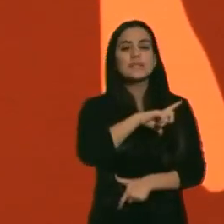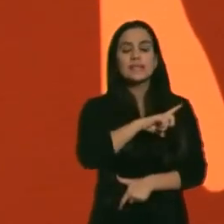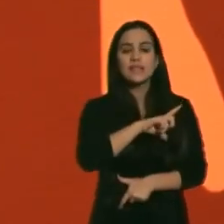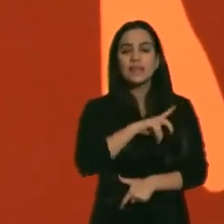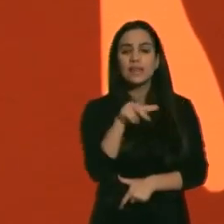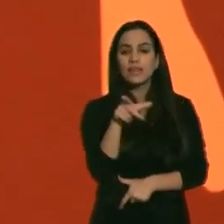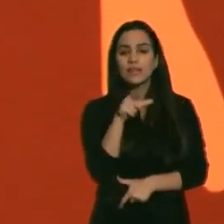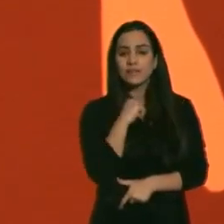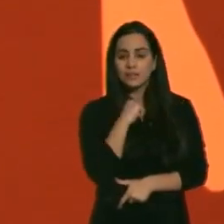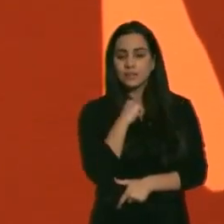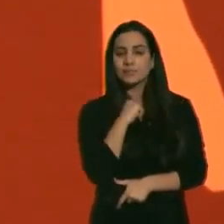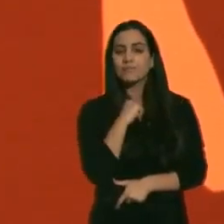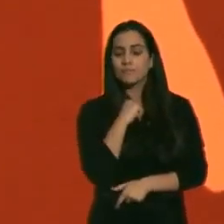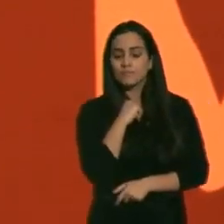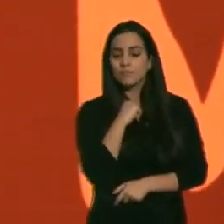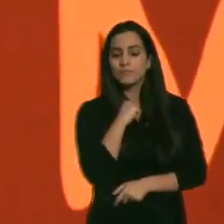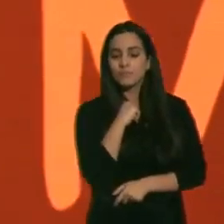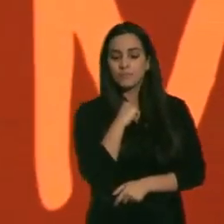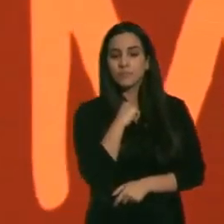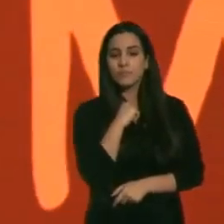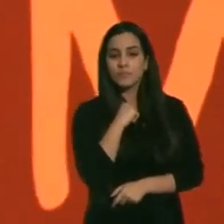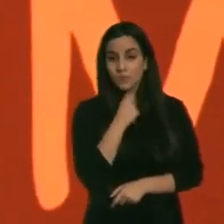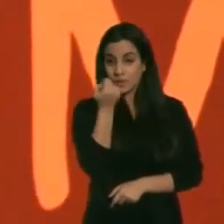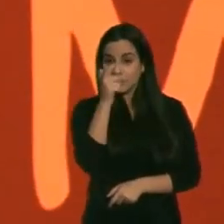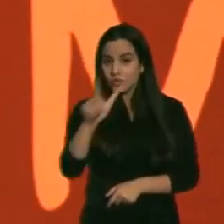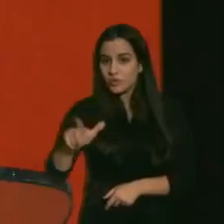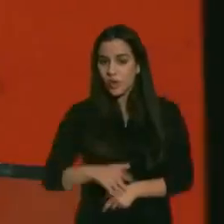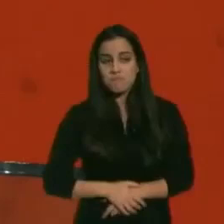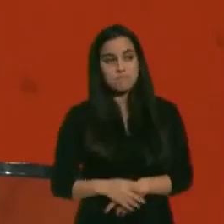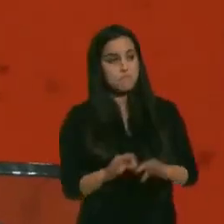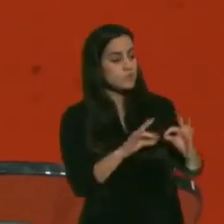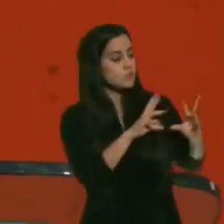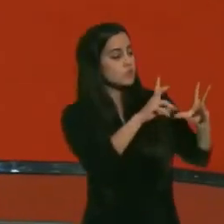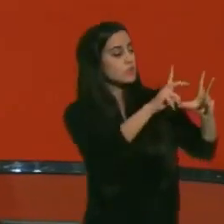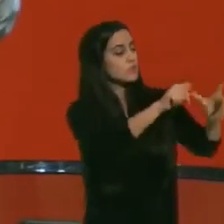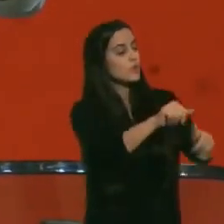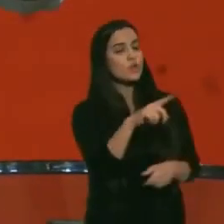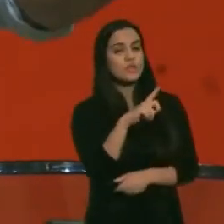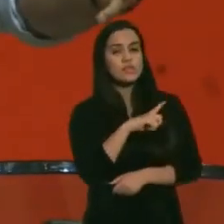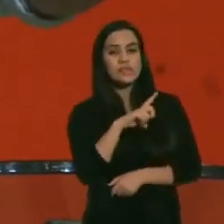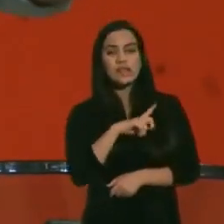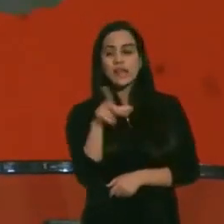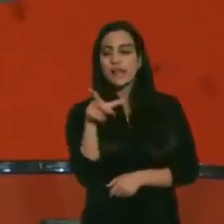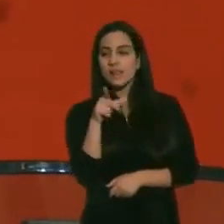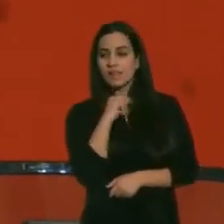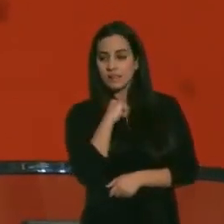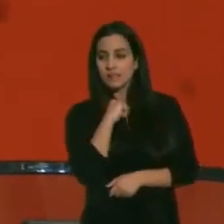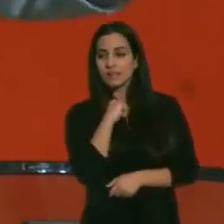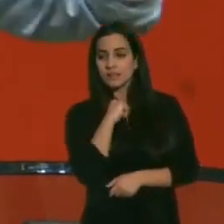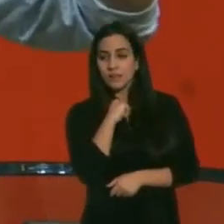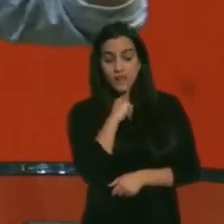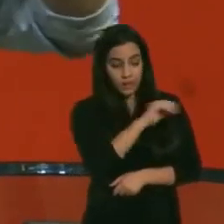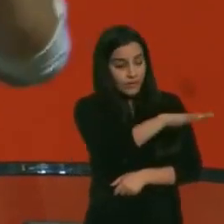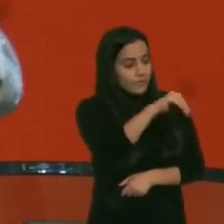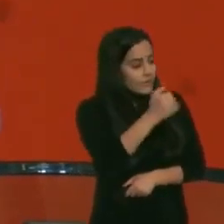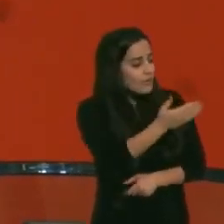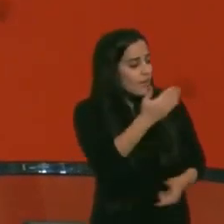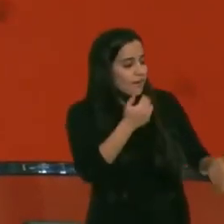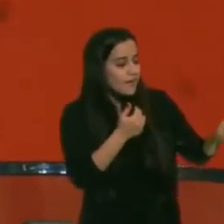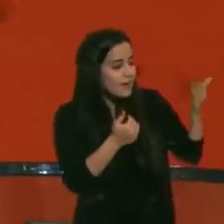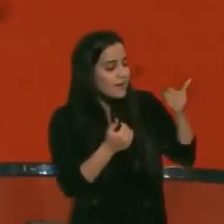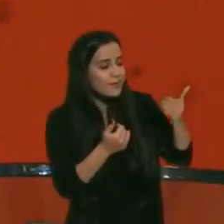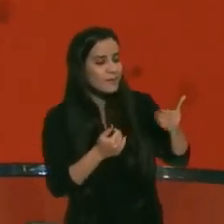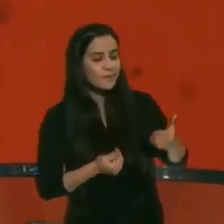sede. Vou repetir: todos os que estão com sede, venham.